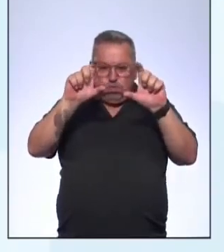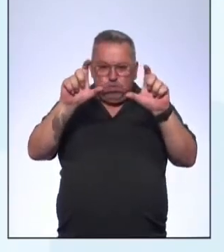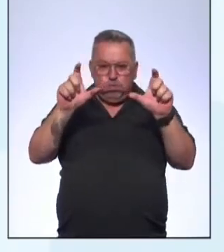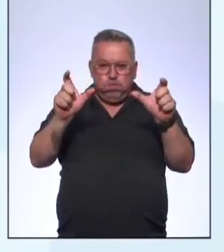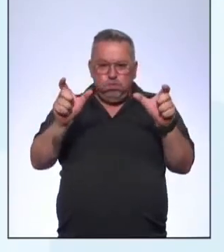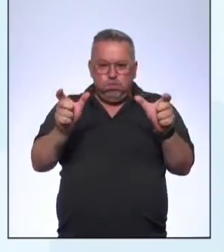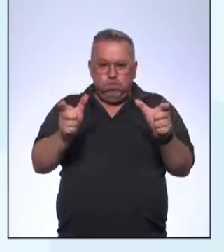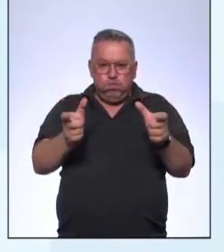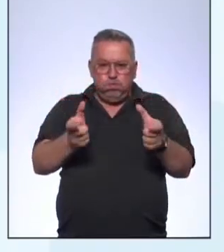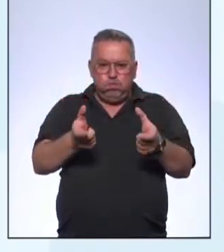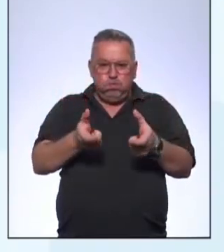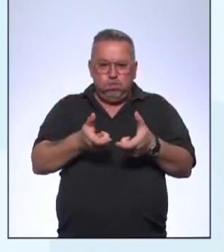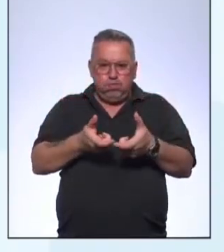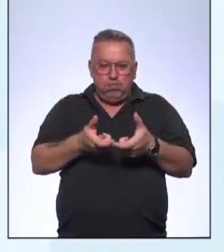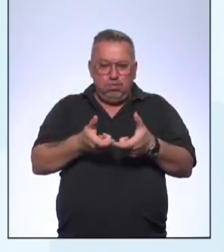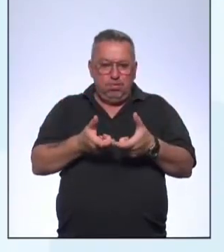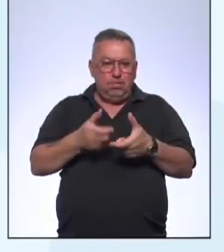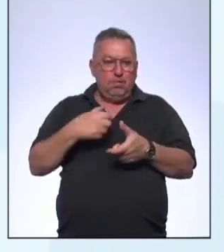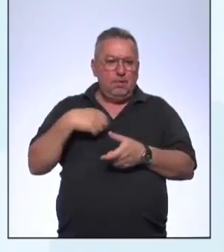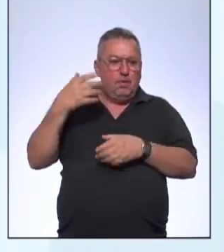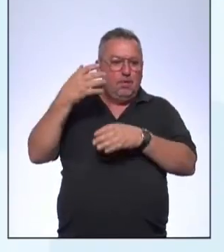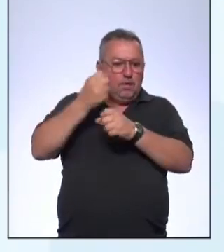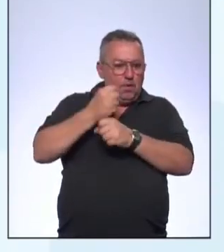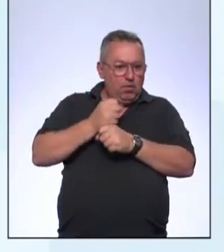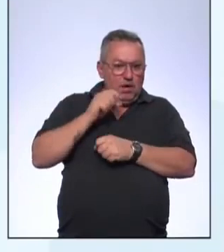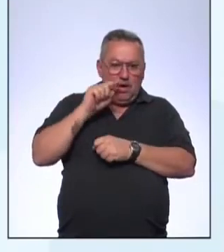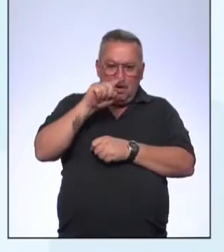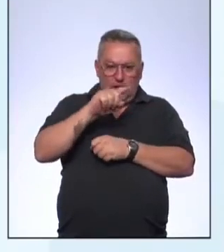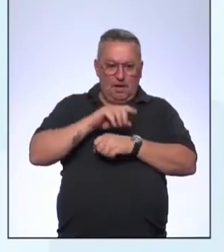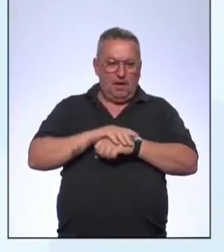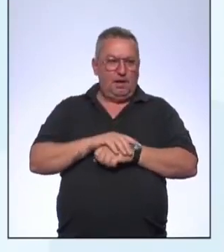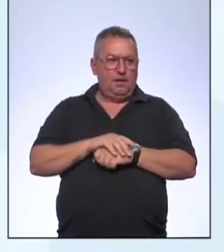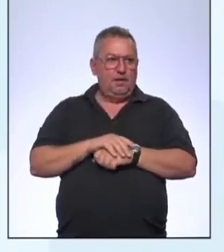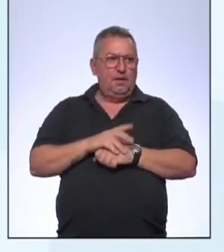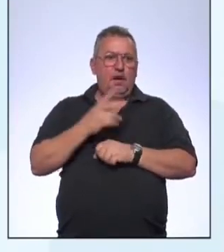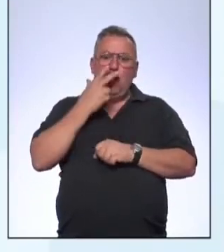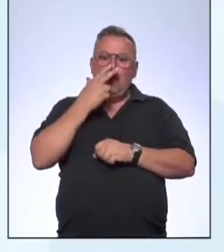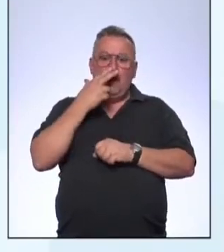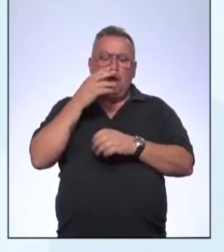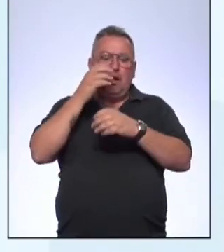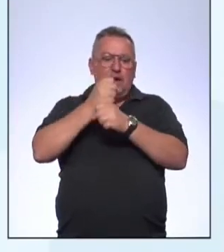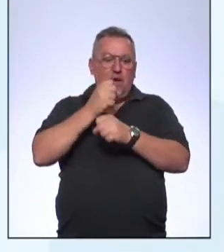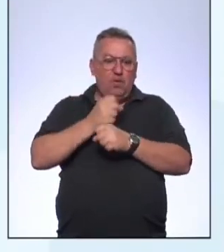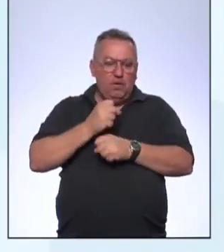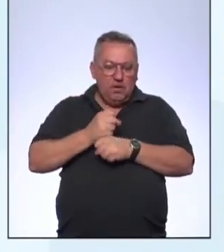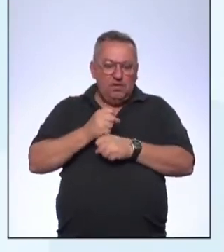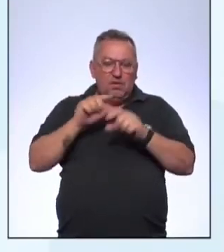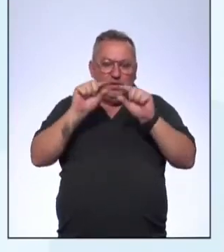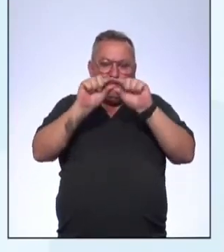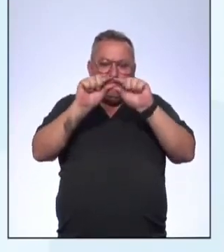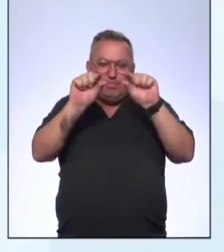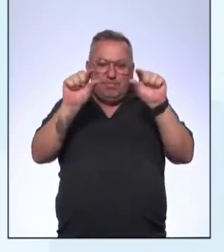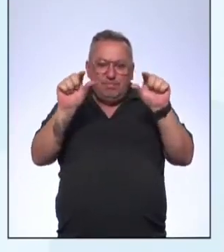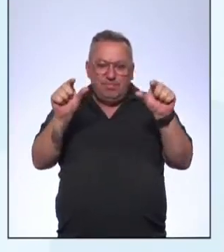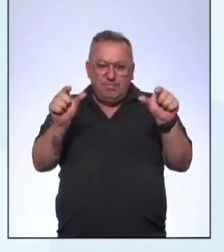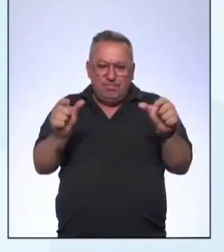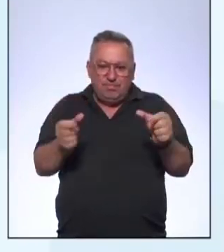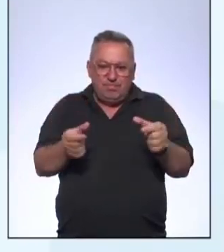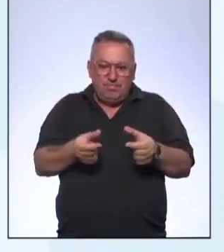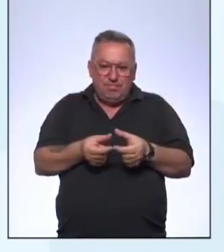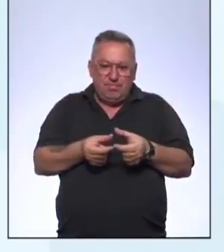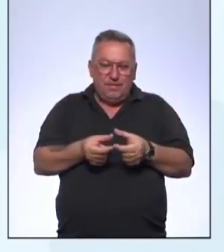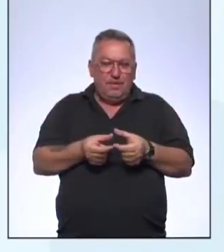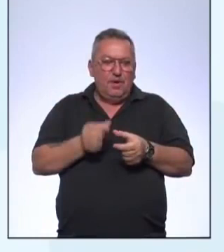digamos assim? Eu quero calcular essa área. Então é como se fosse calcular essa borda aí, né? Então eu quero